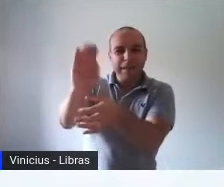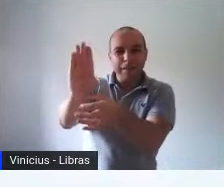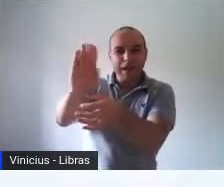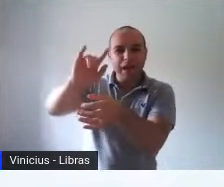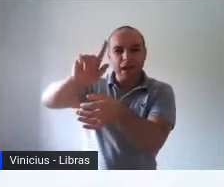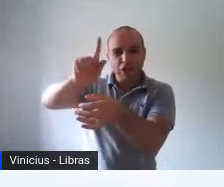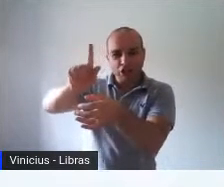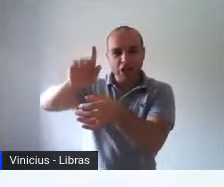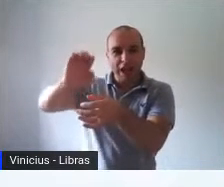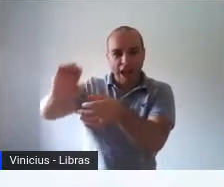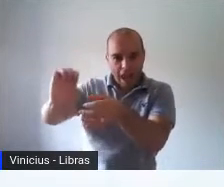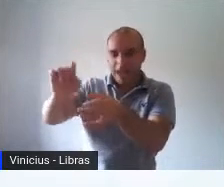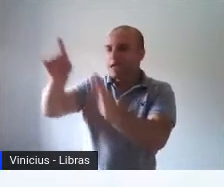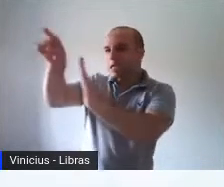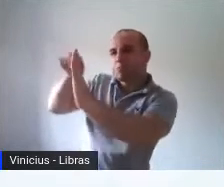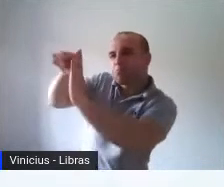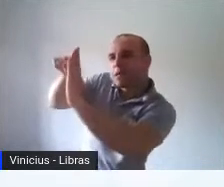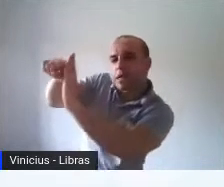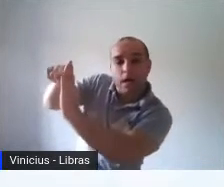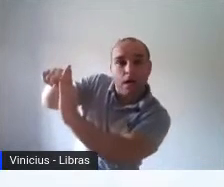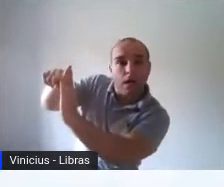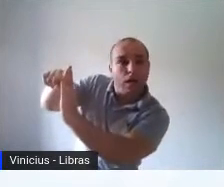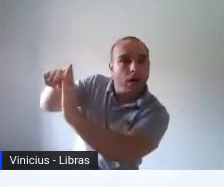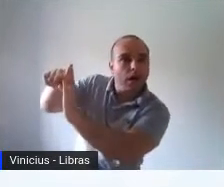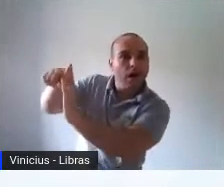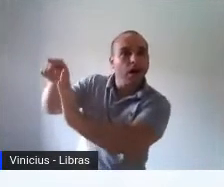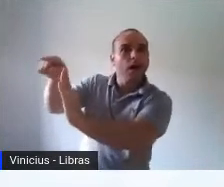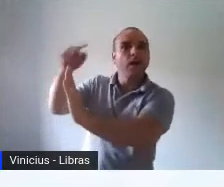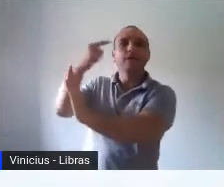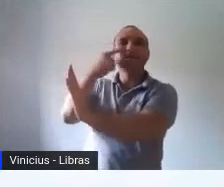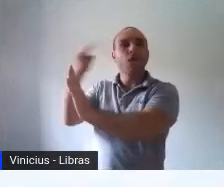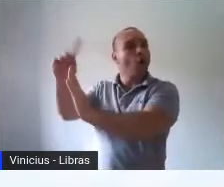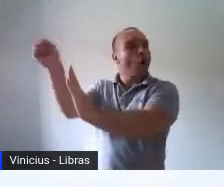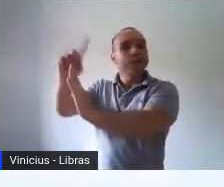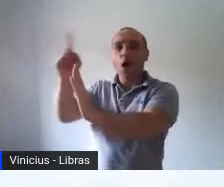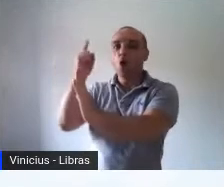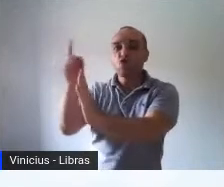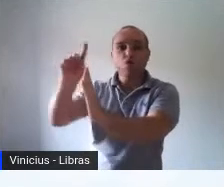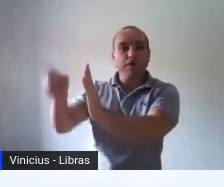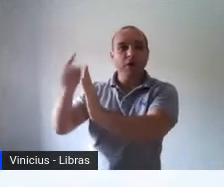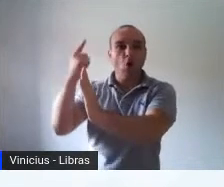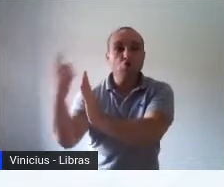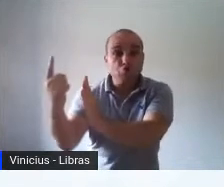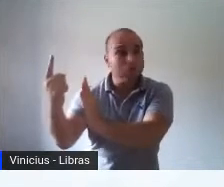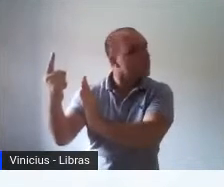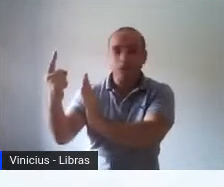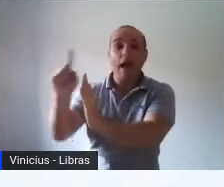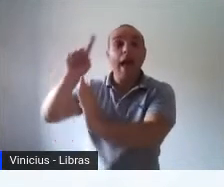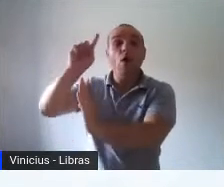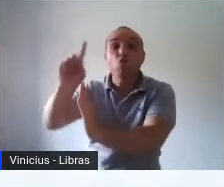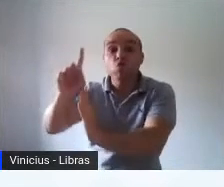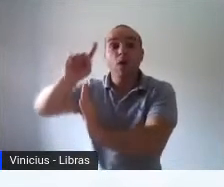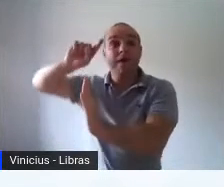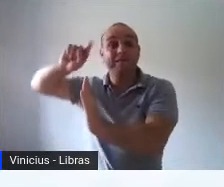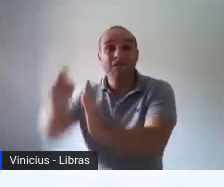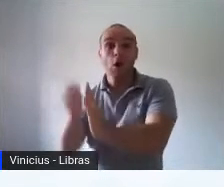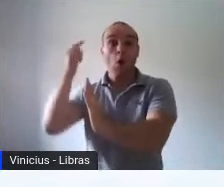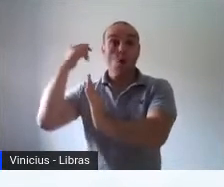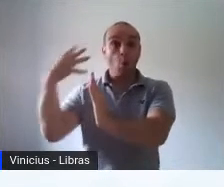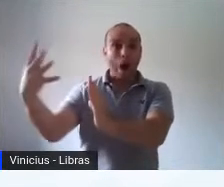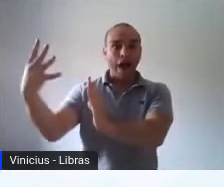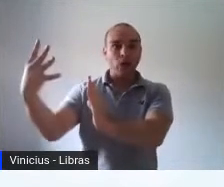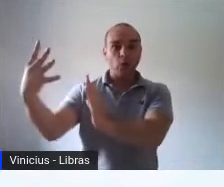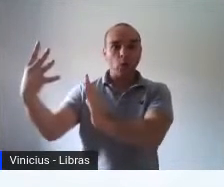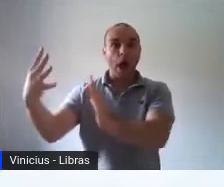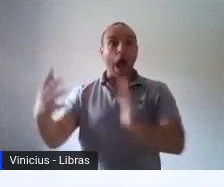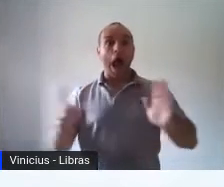0,55, né? Mas a gente pressionando, o governo colocou a possibilidade de ir para a PGE, né? A Procuradoria-Geral do Estado, para interpretar